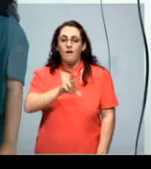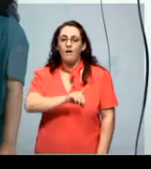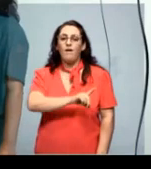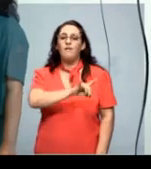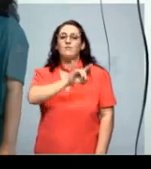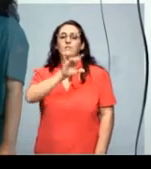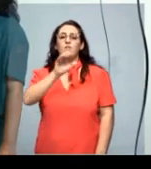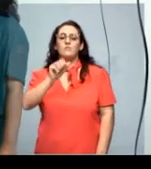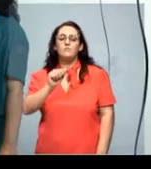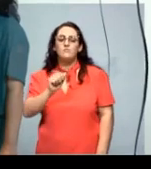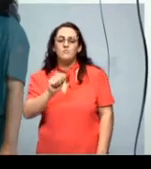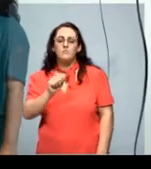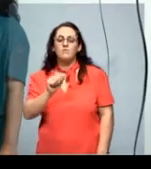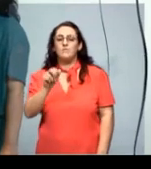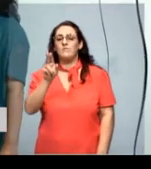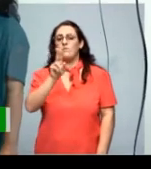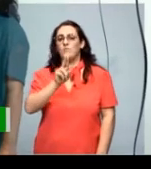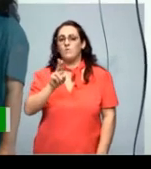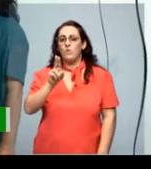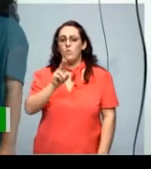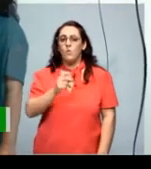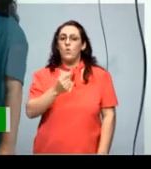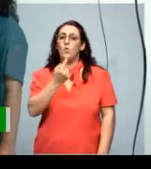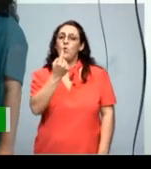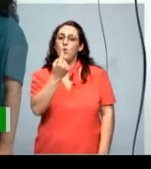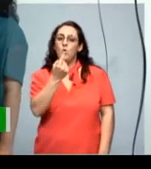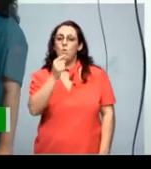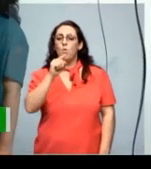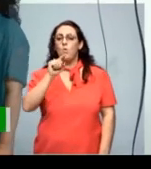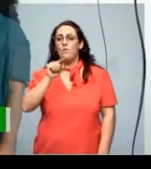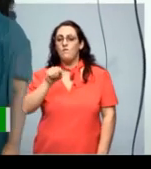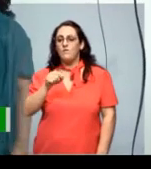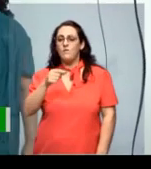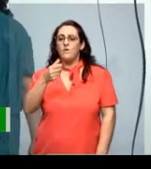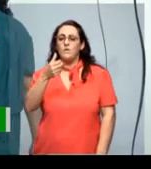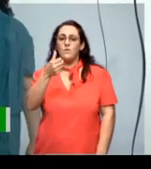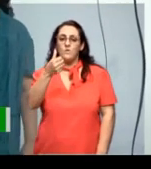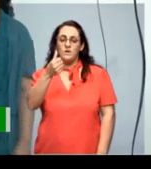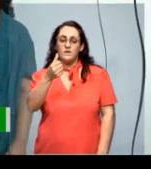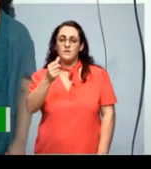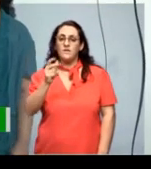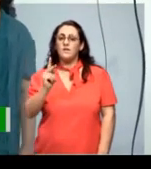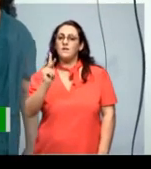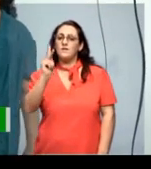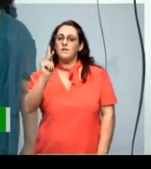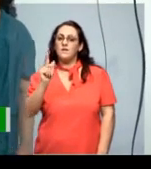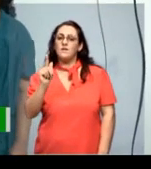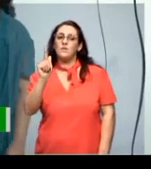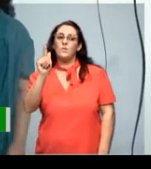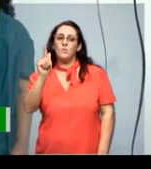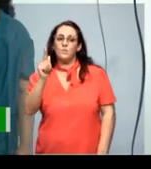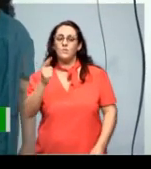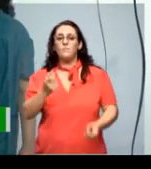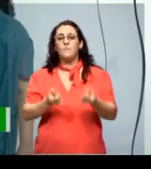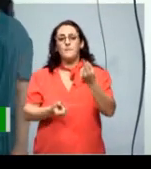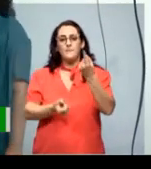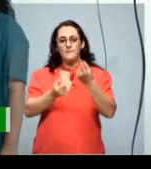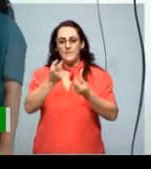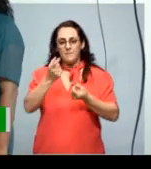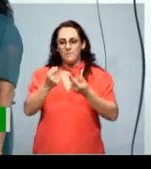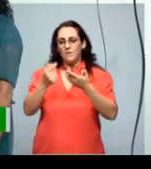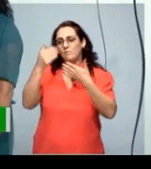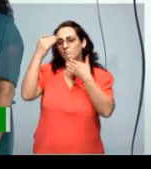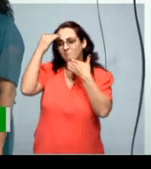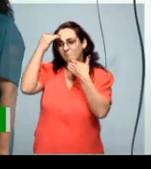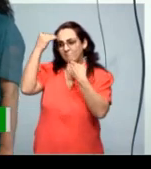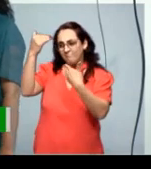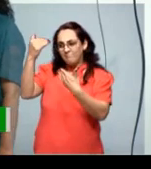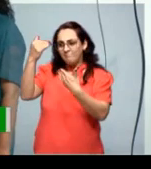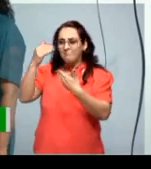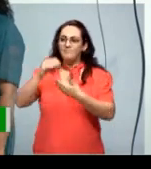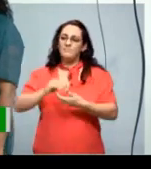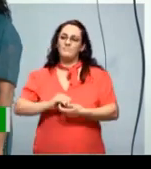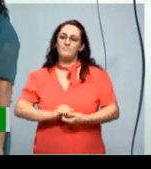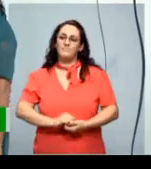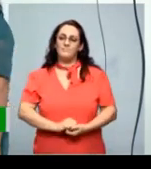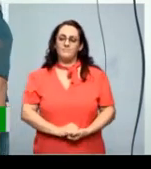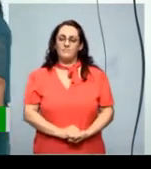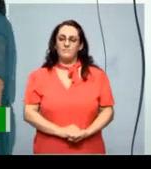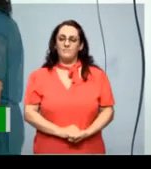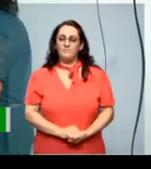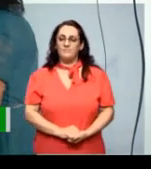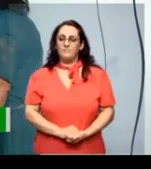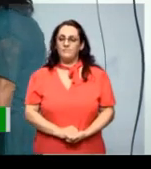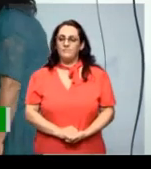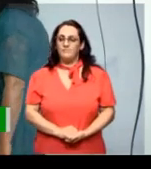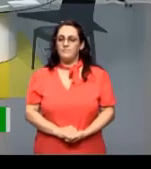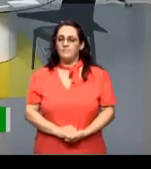1,6 quilogramas, né, de milho de fazer pipoca. Muito obrigada. Ótimo, professora.